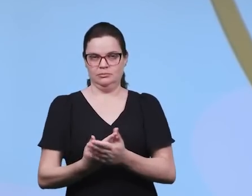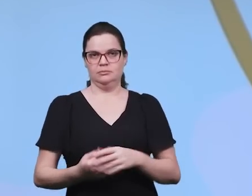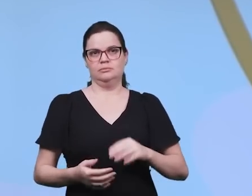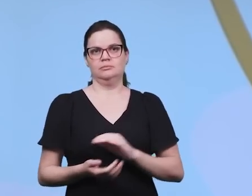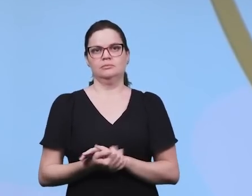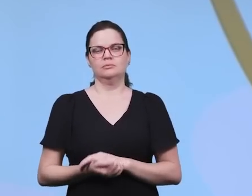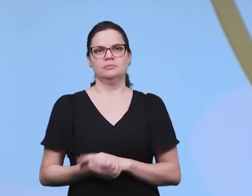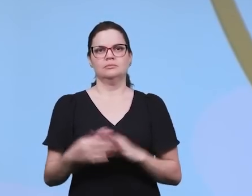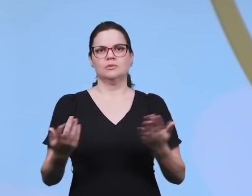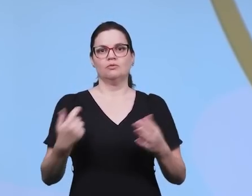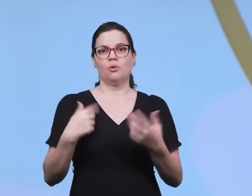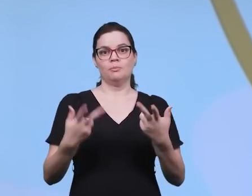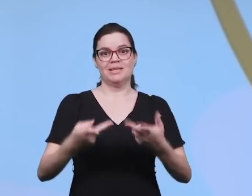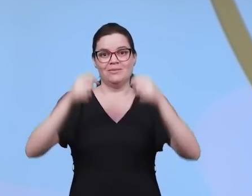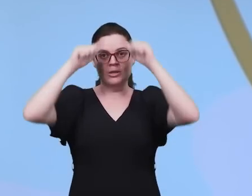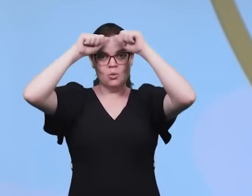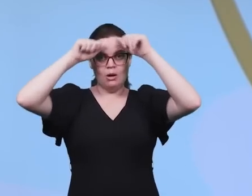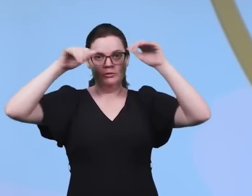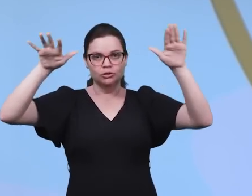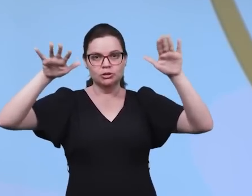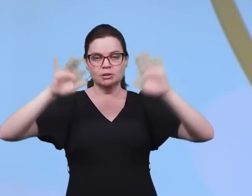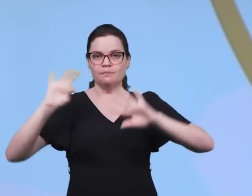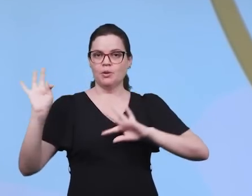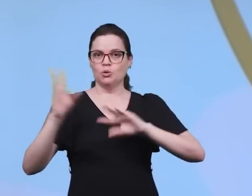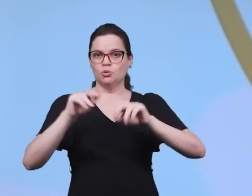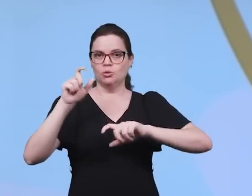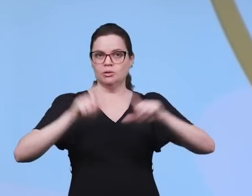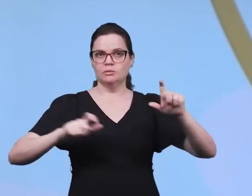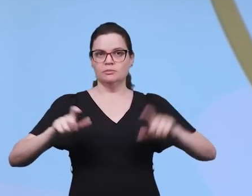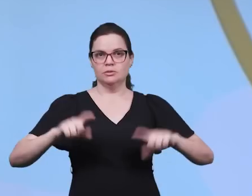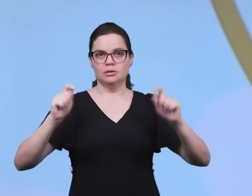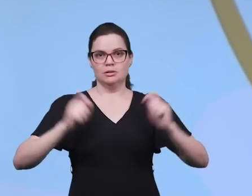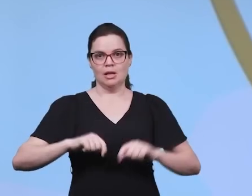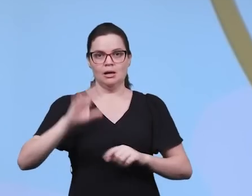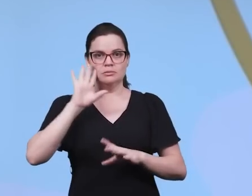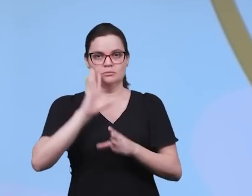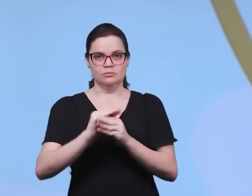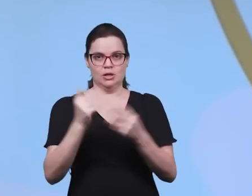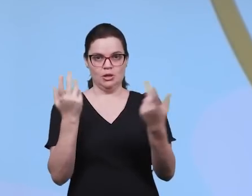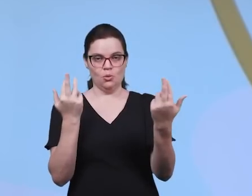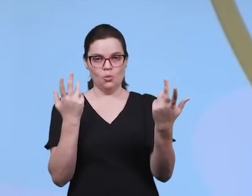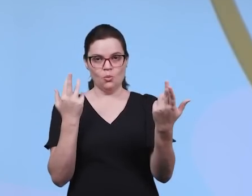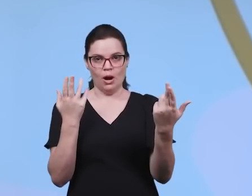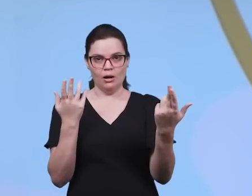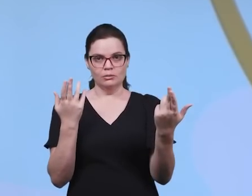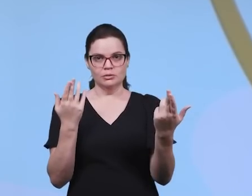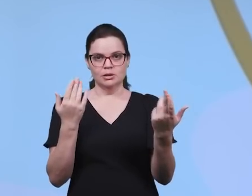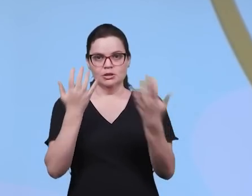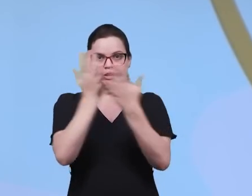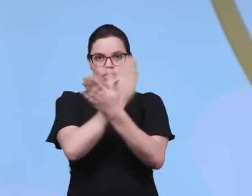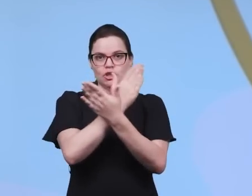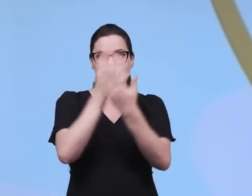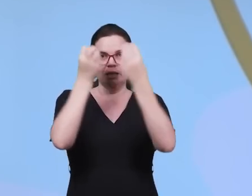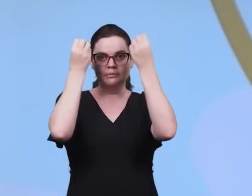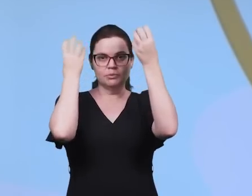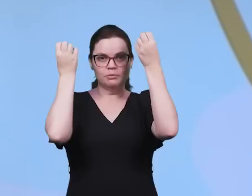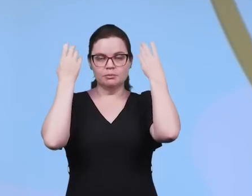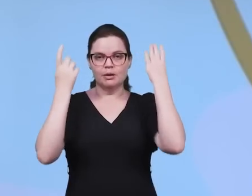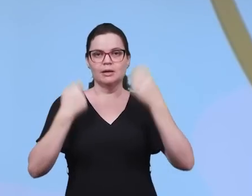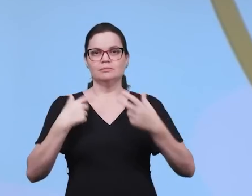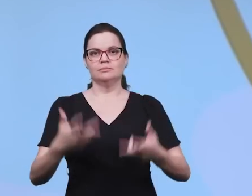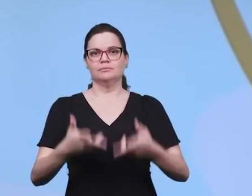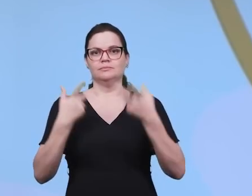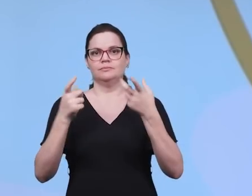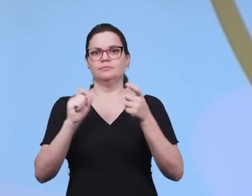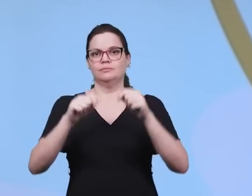esse entendimento, foi observado o seguinte: nem todas as pessoas conseguem fazer uma poda neural adequada. E comprovou-se que uma